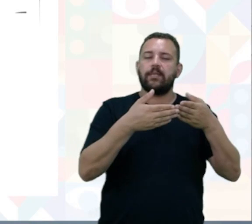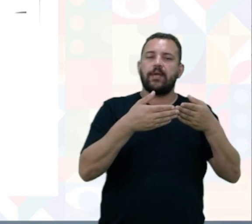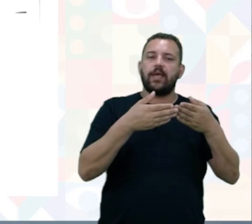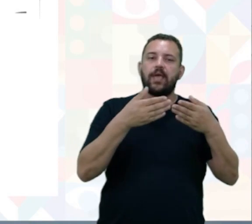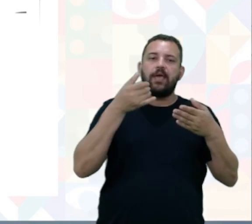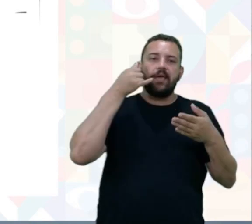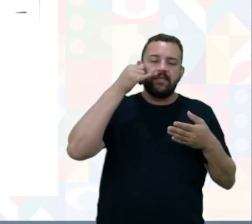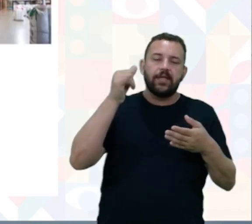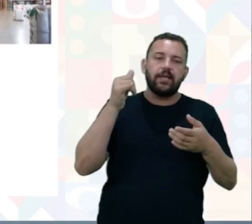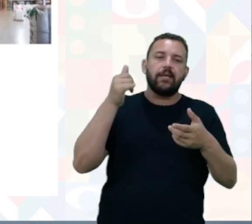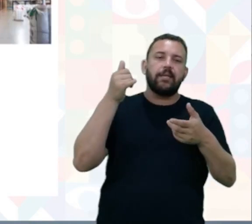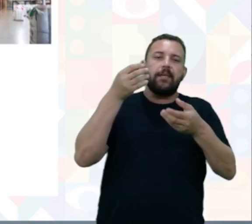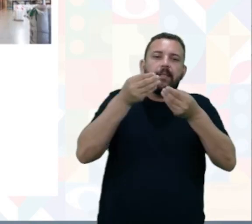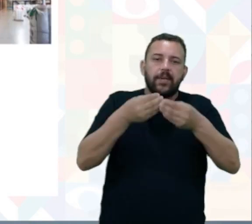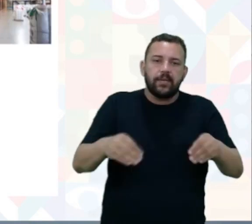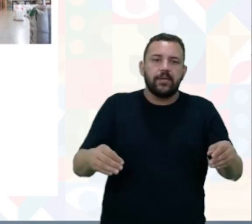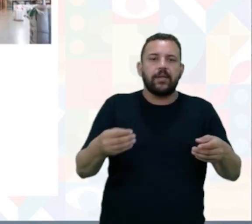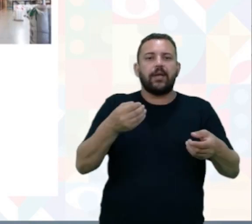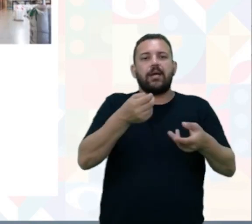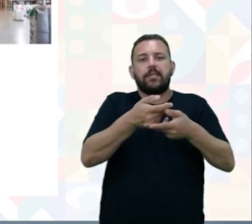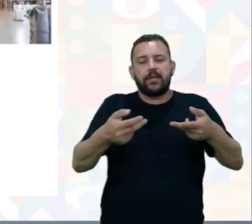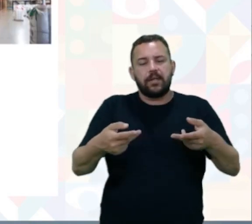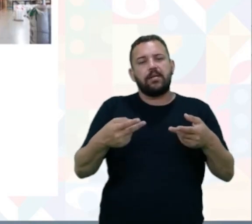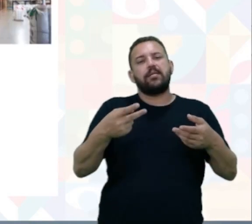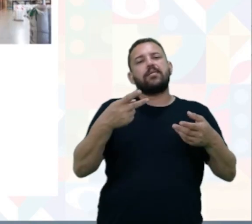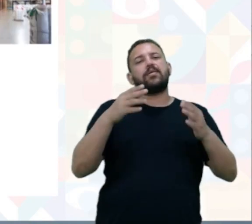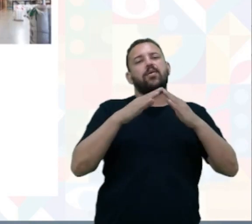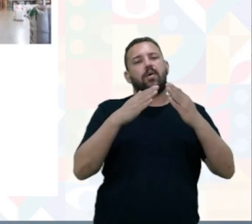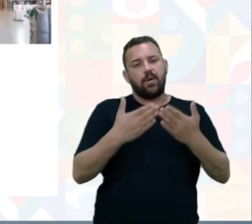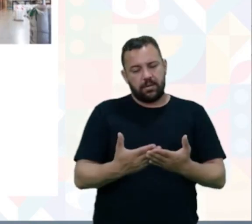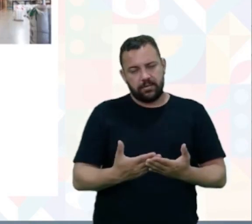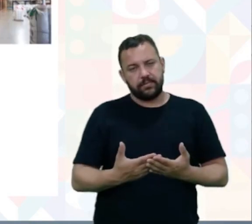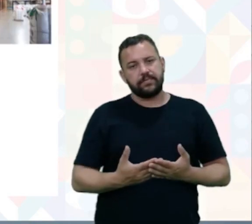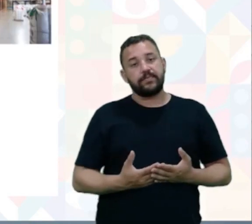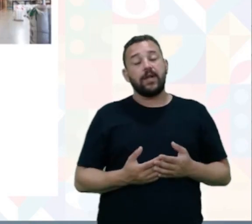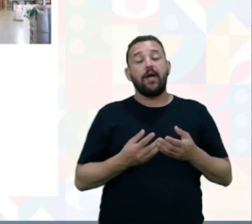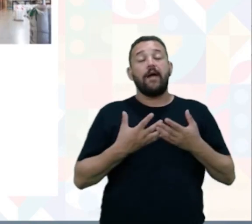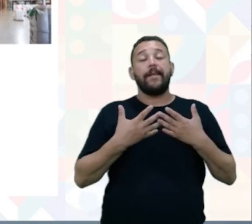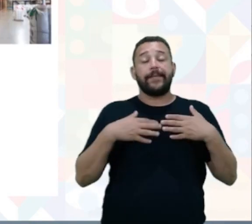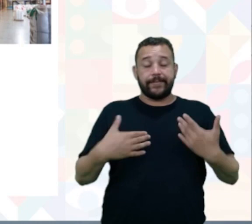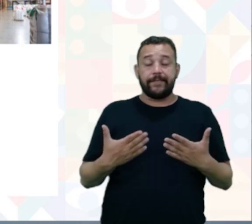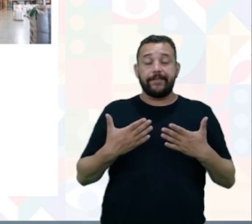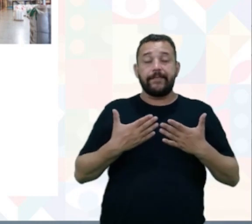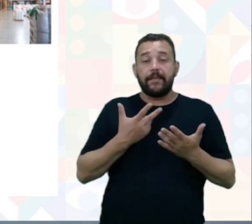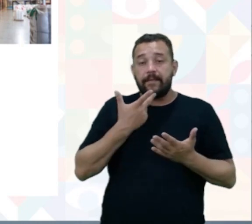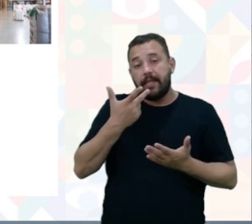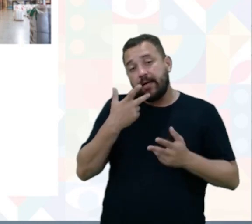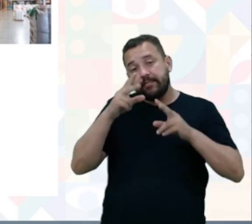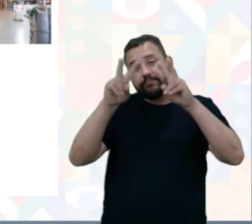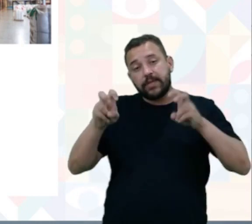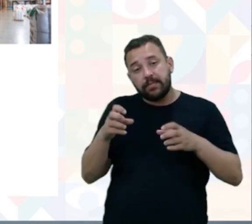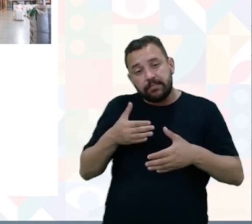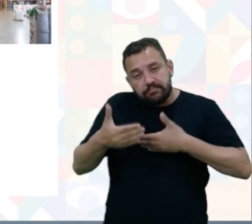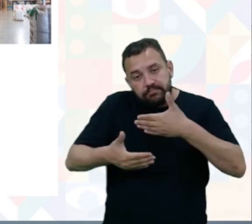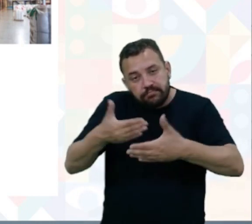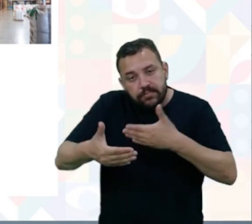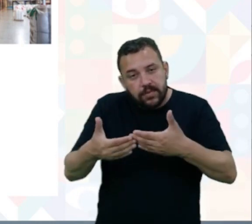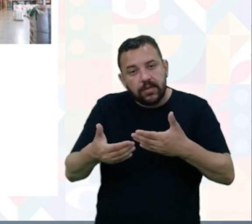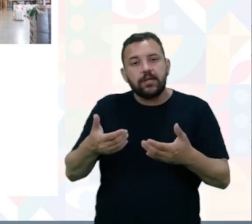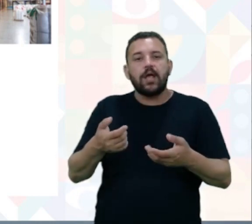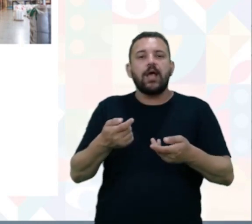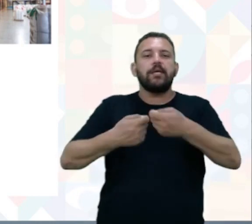patrimônio público. Bom, vamos falar das etapas da administração de materiais.